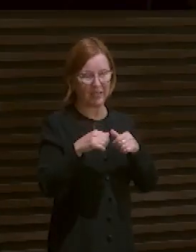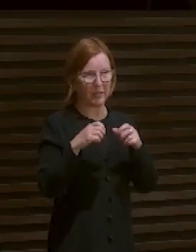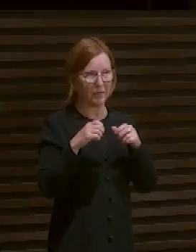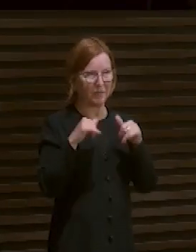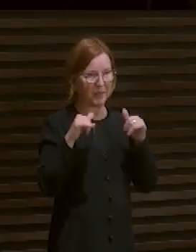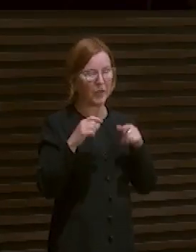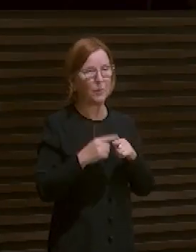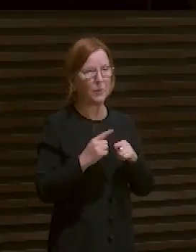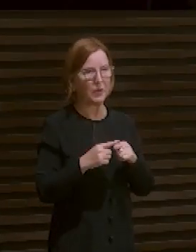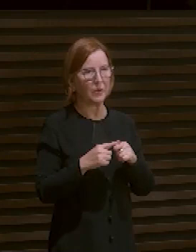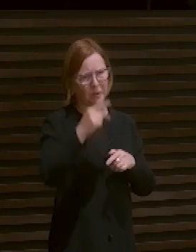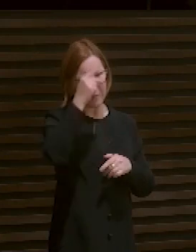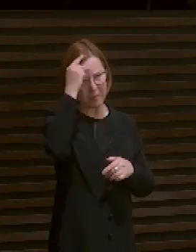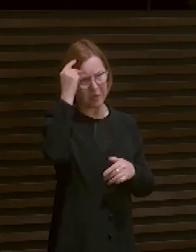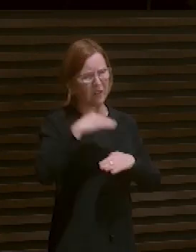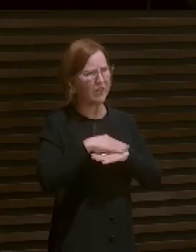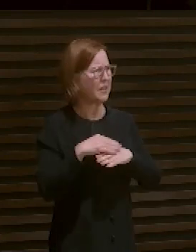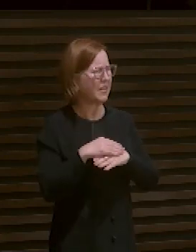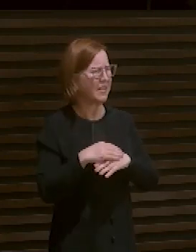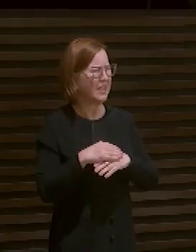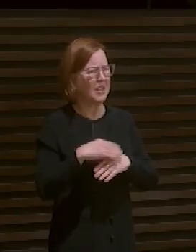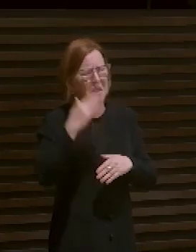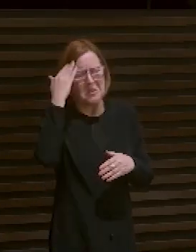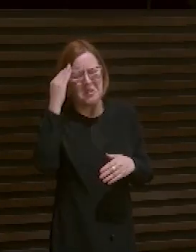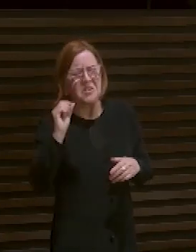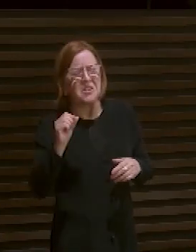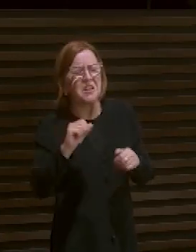estava conversando comigo. Eu não sei o que eu faço com o fulano.